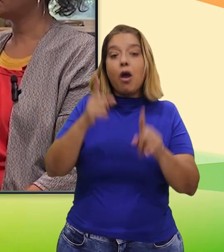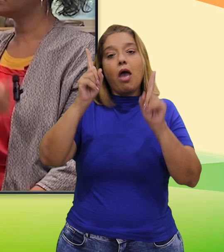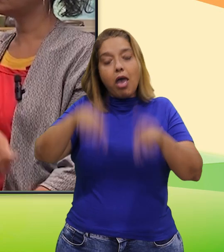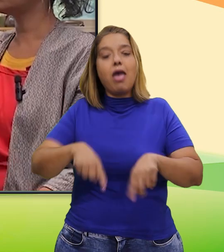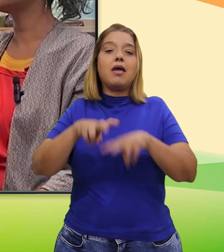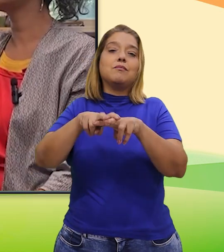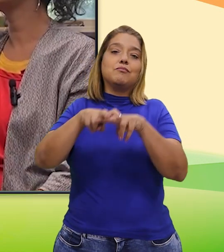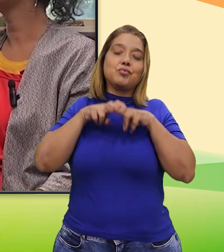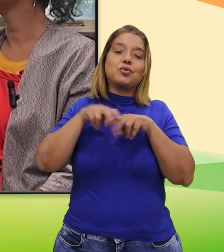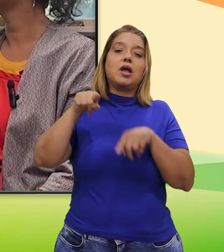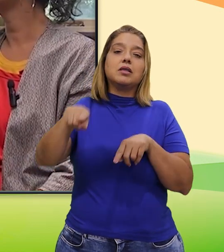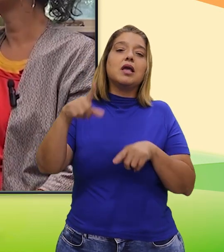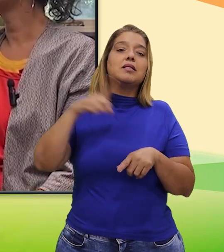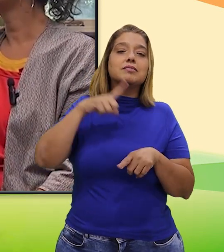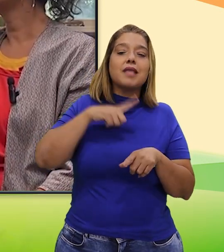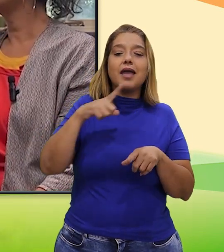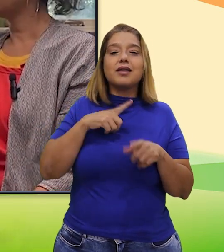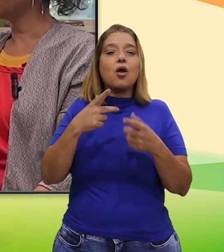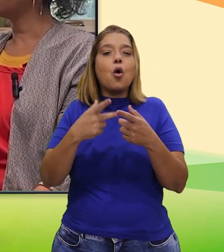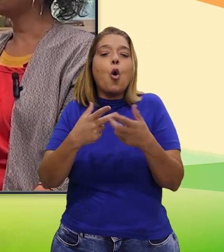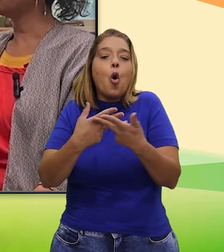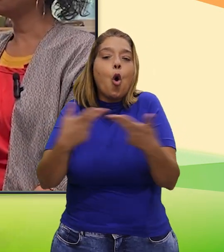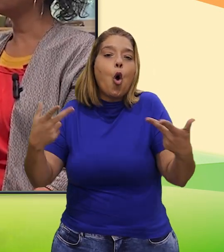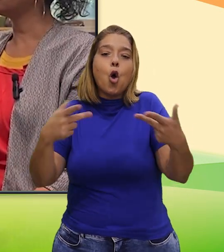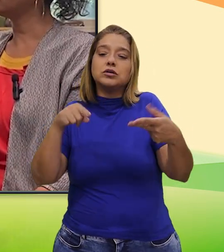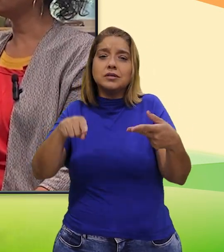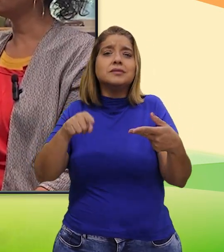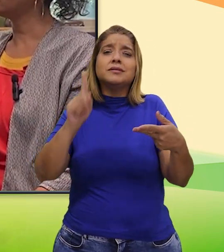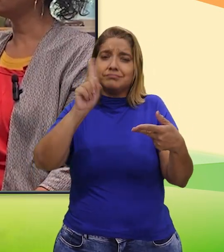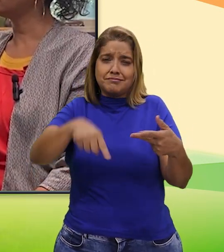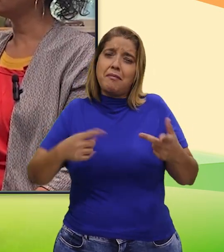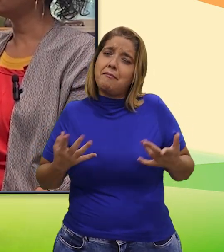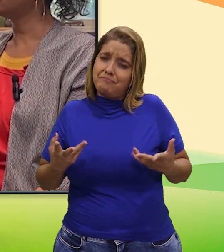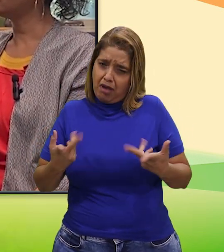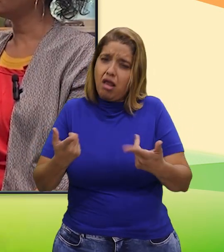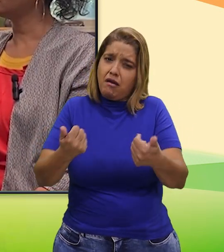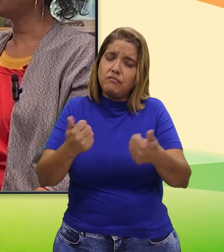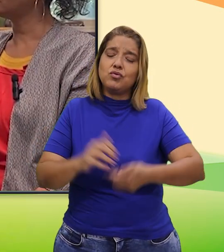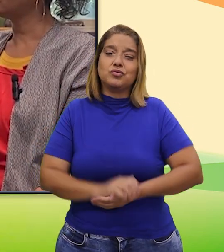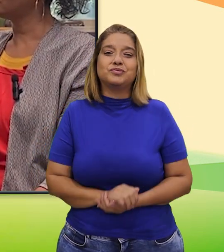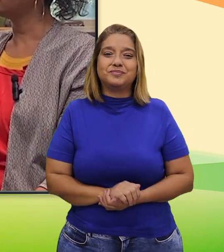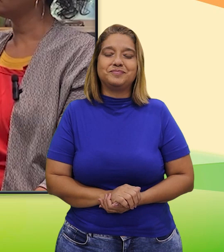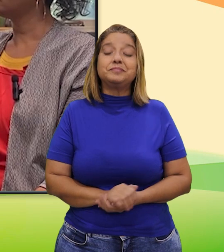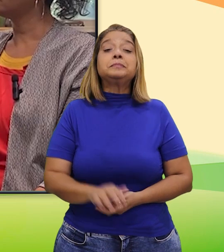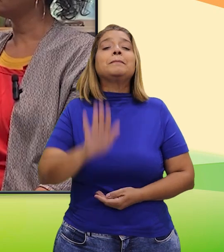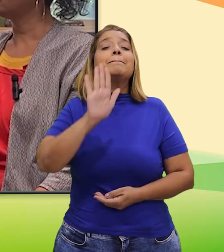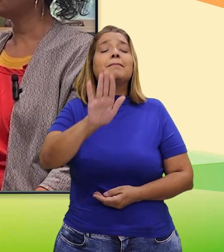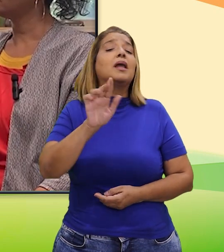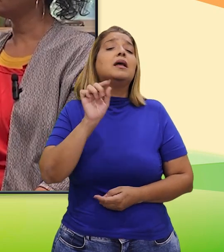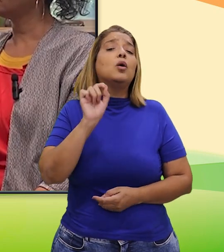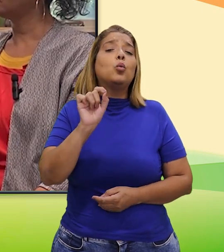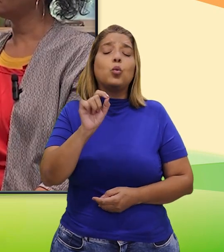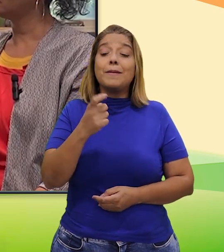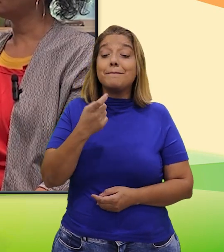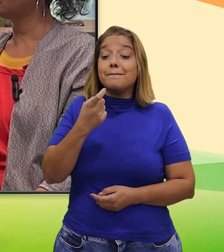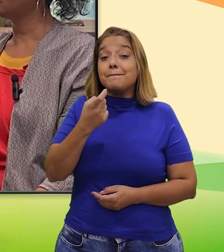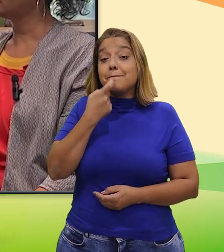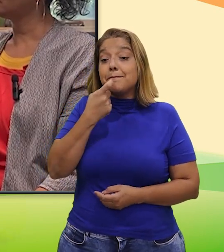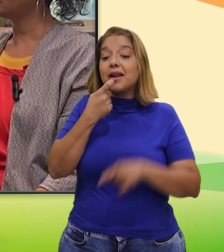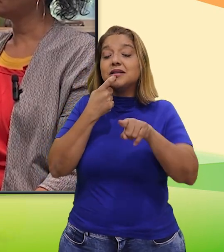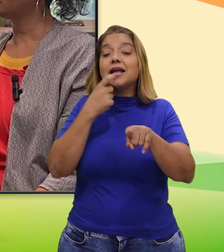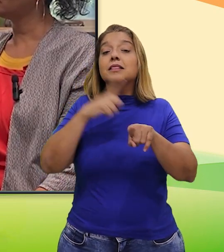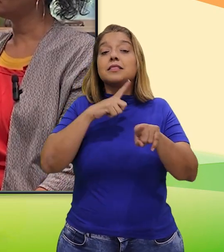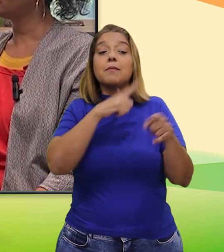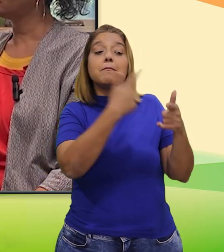são, claro, devido às suas propriedades que são excepcionais. No entanto,